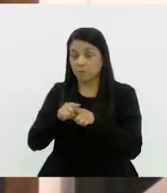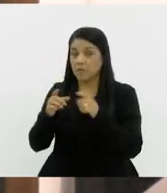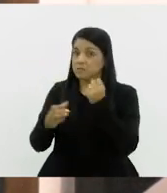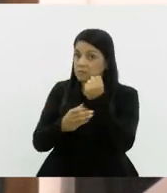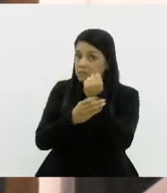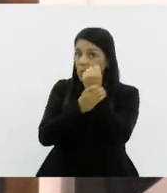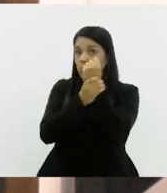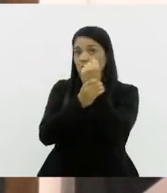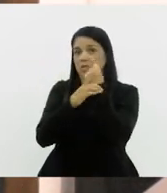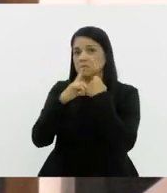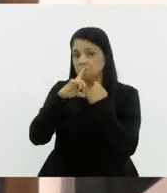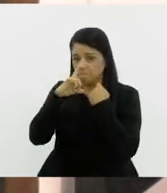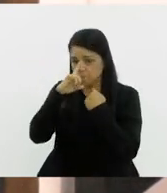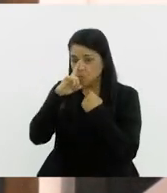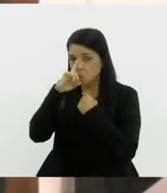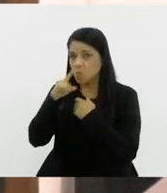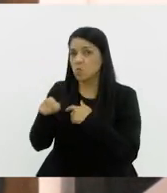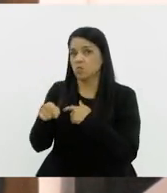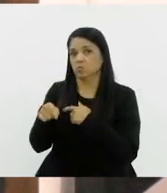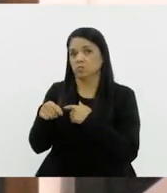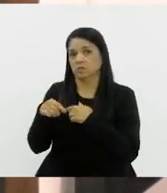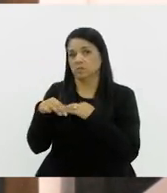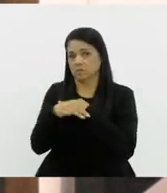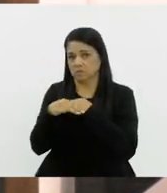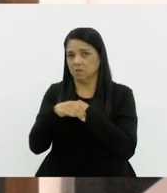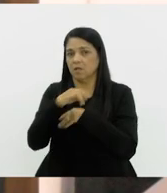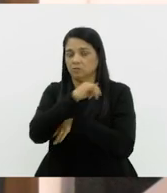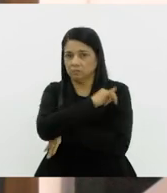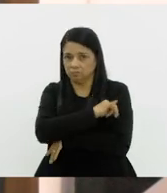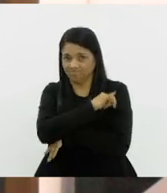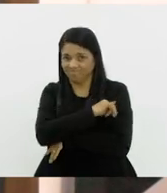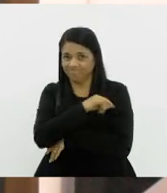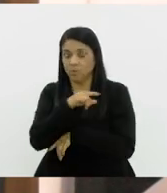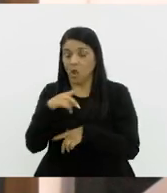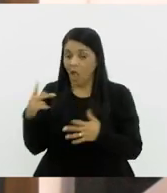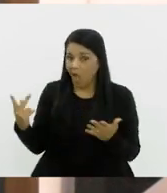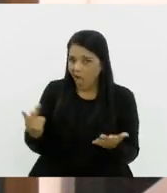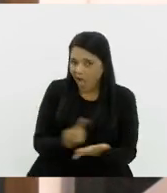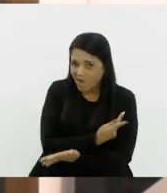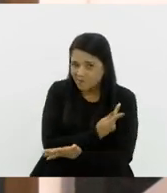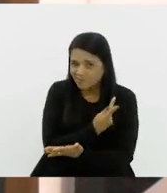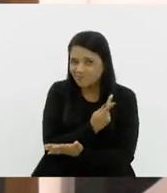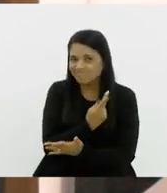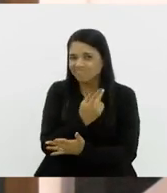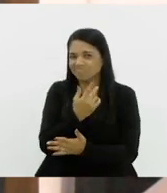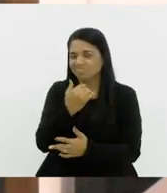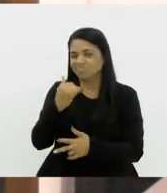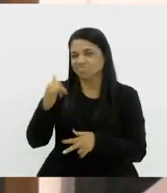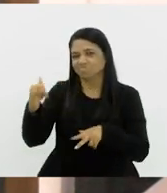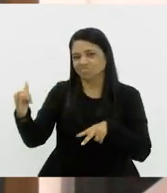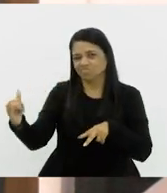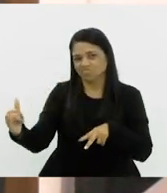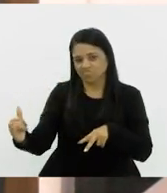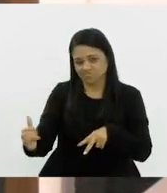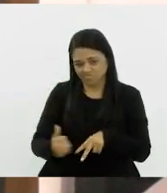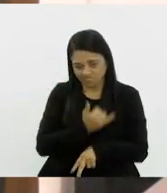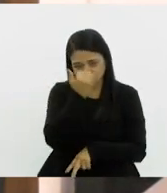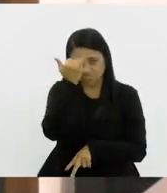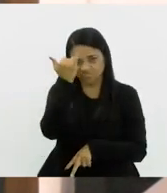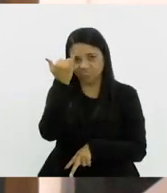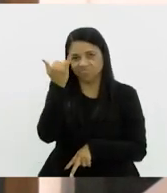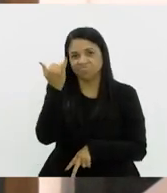segurança se armando na cidade do Rio de Janeiro. E a hora que acontecer a tragédia, A hora que acontecer, porque, como falou